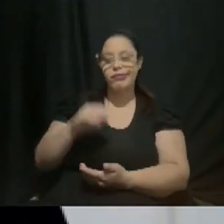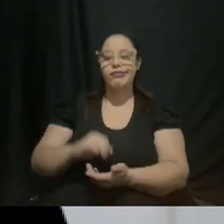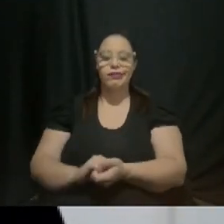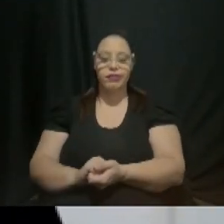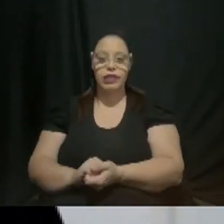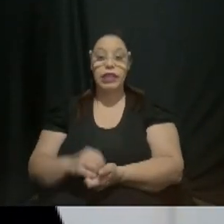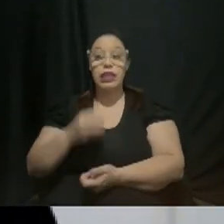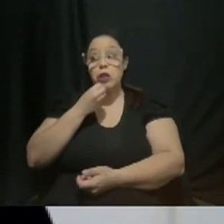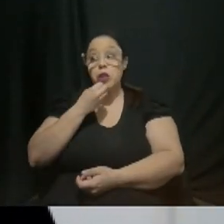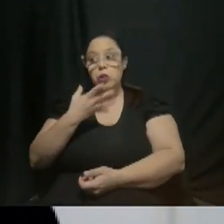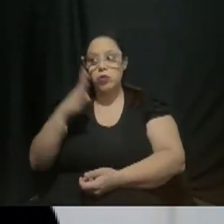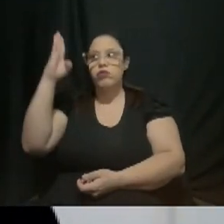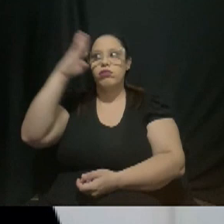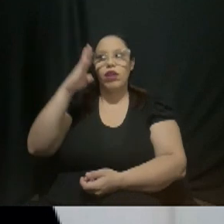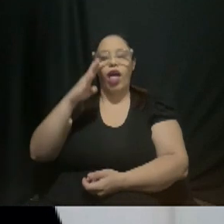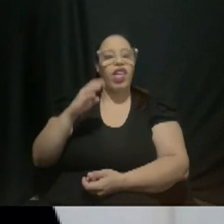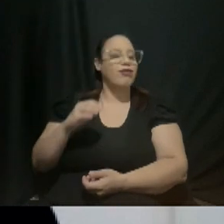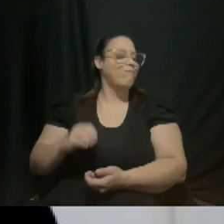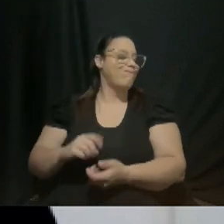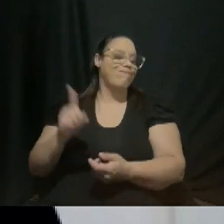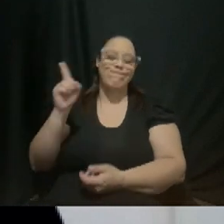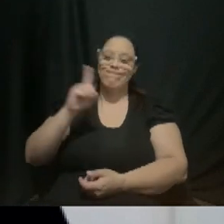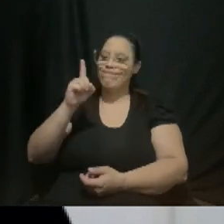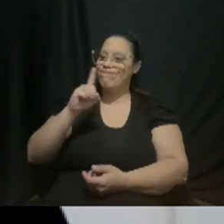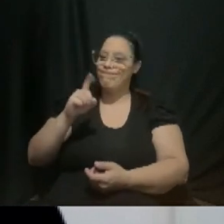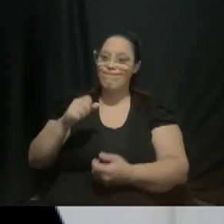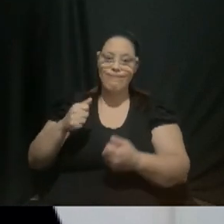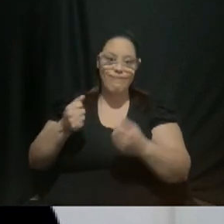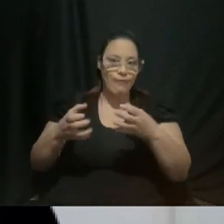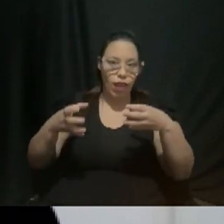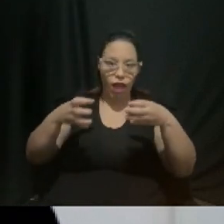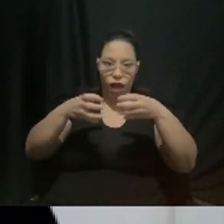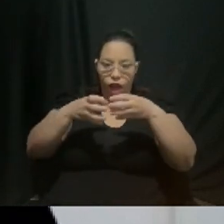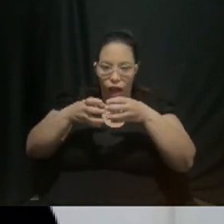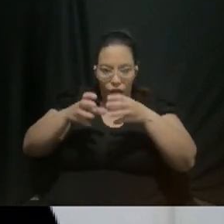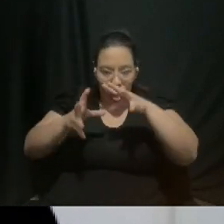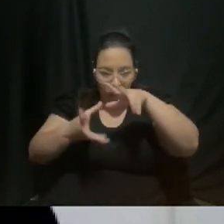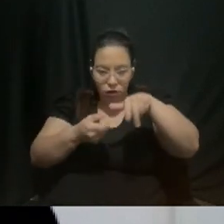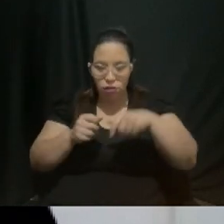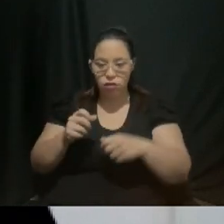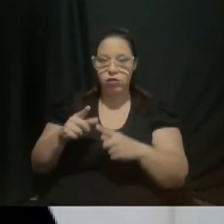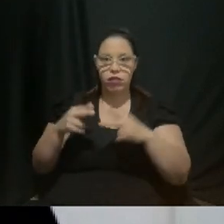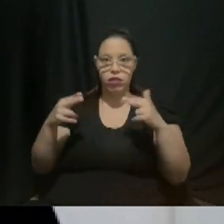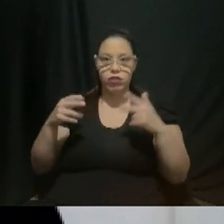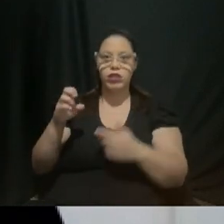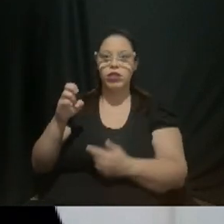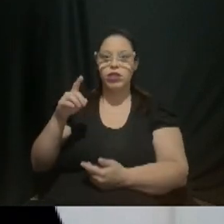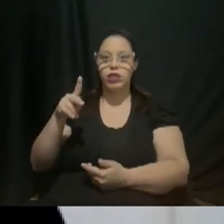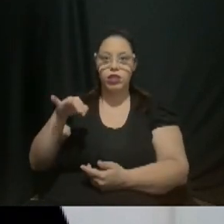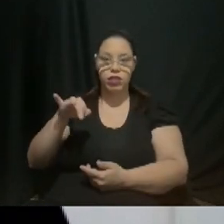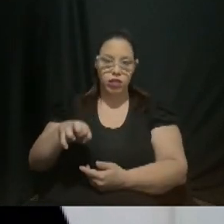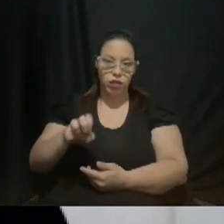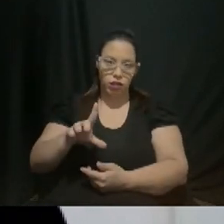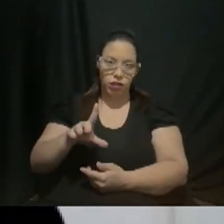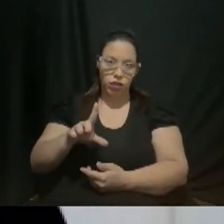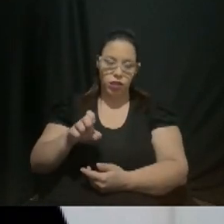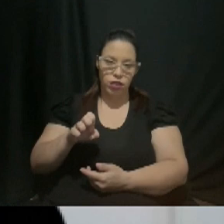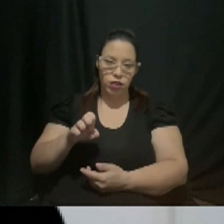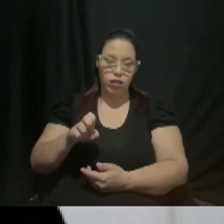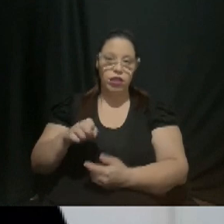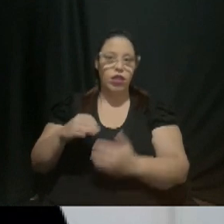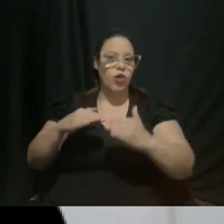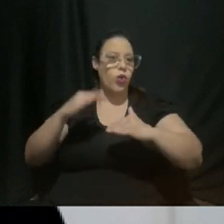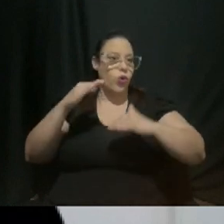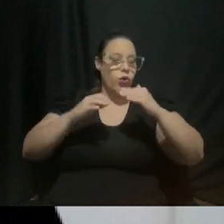está preparado para esse tipo de evento, diferente do Chile, né? Que já tem toda uma infraestrutura da cidade, de construção, que